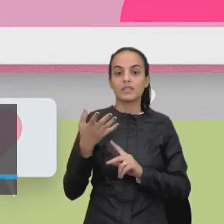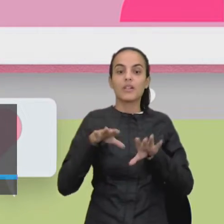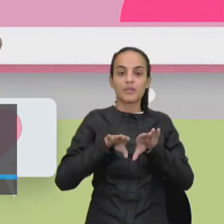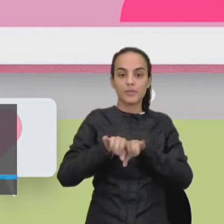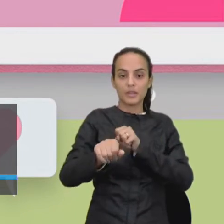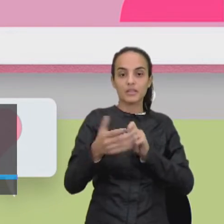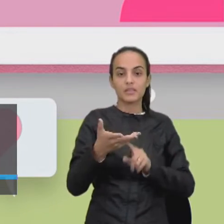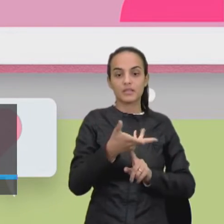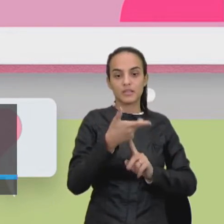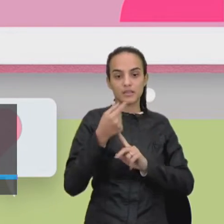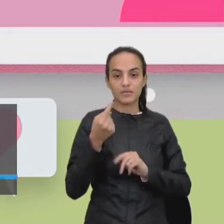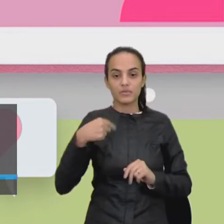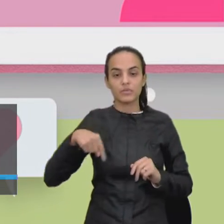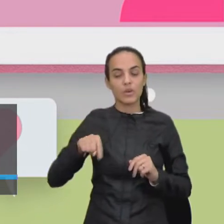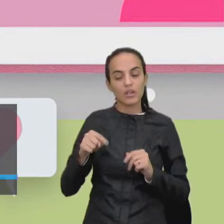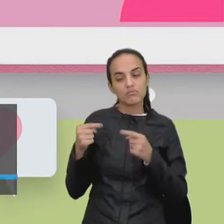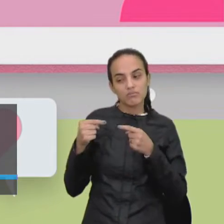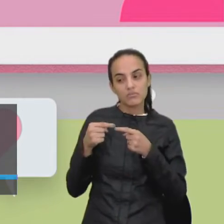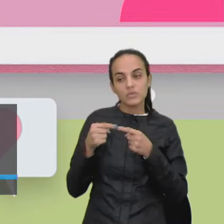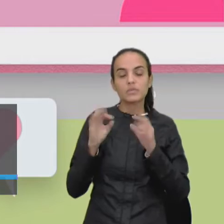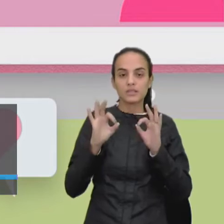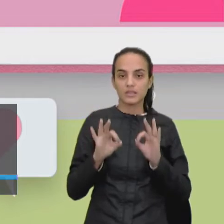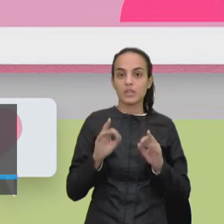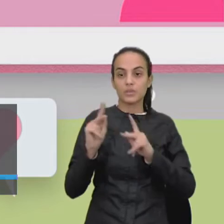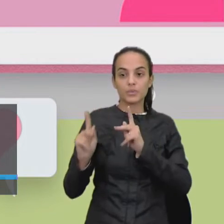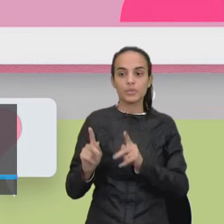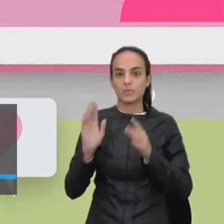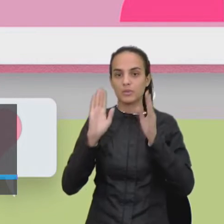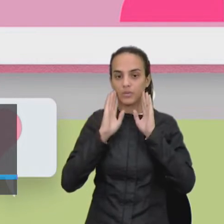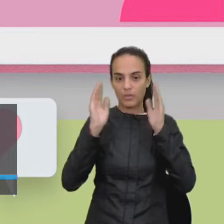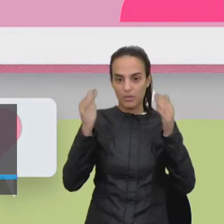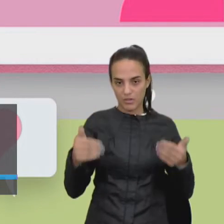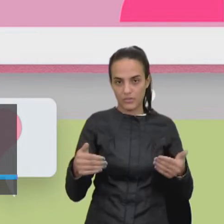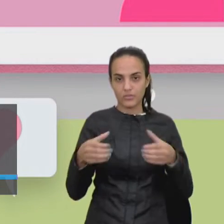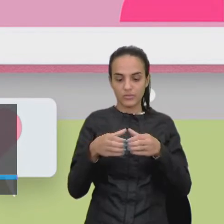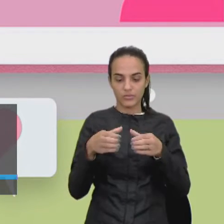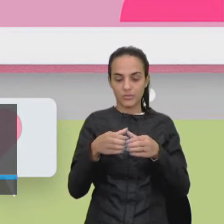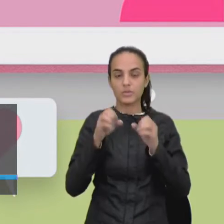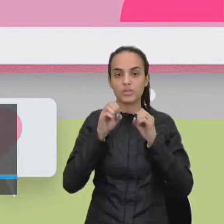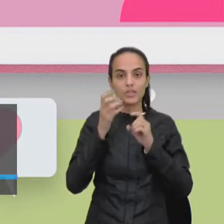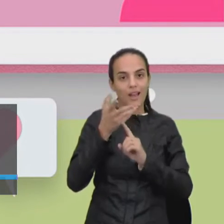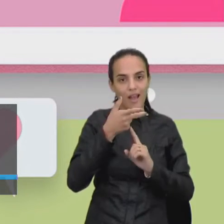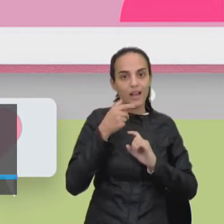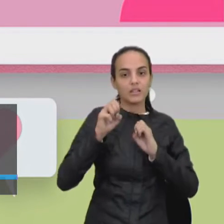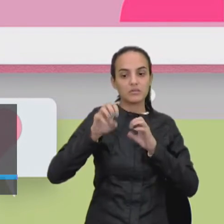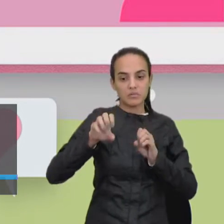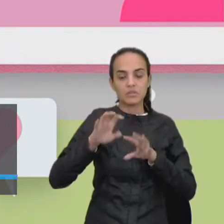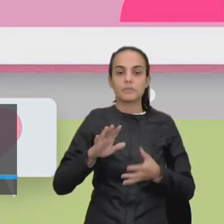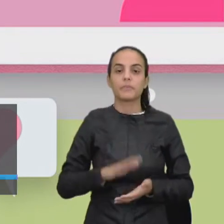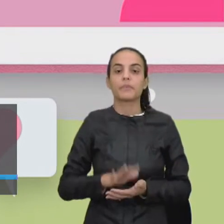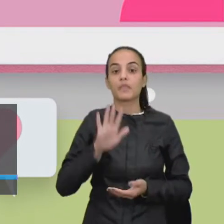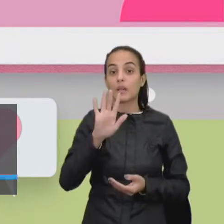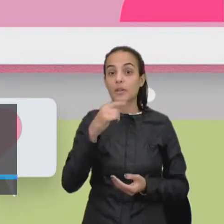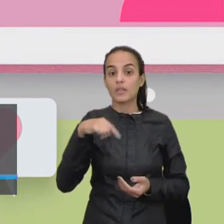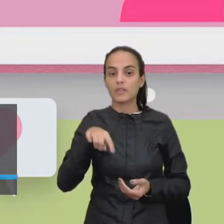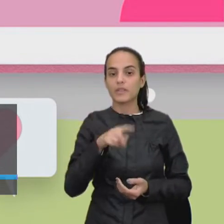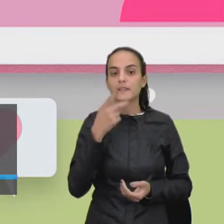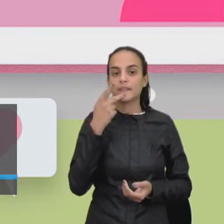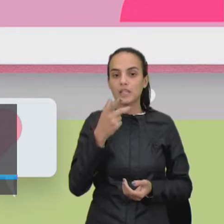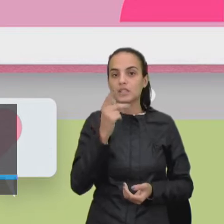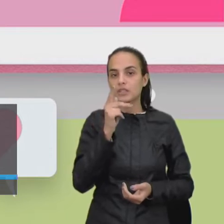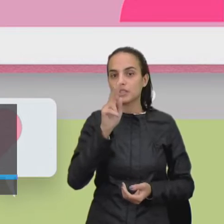artes, então a gente tem em comum esse público, né? Nós fazemos parte desse público. Só que quando a gente fala de persona, tem